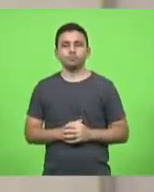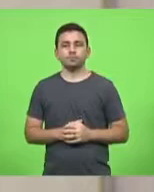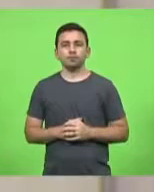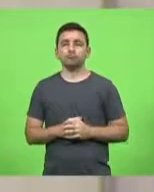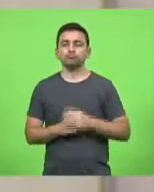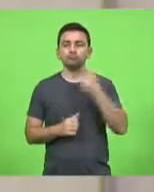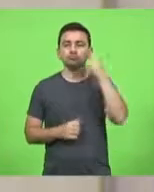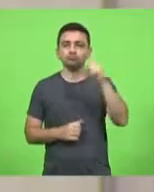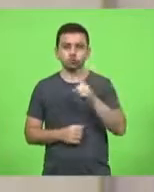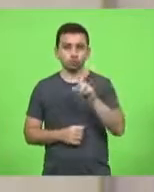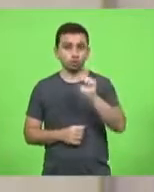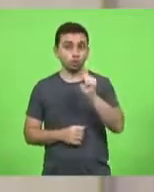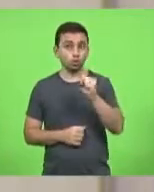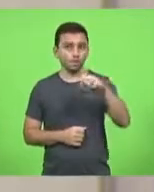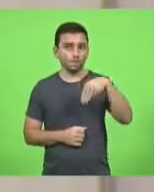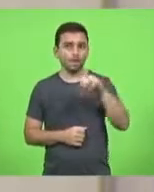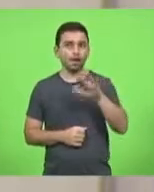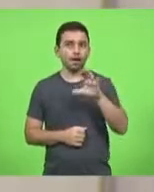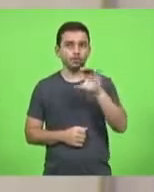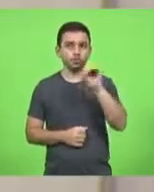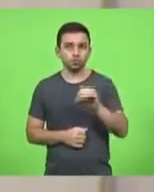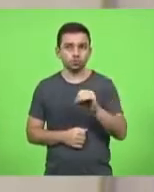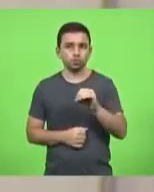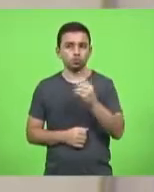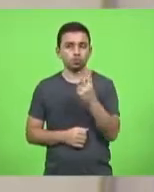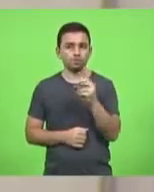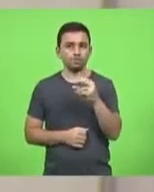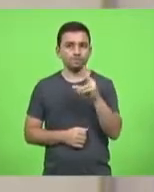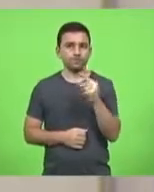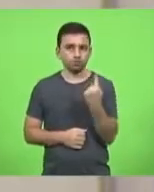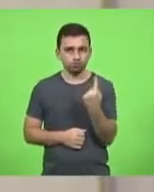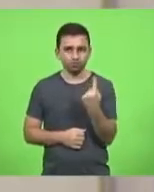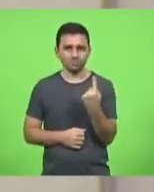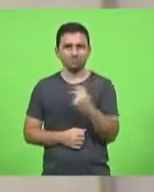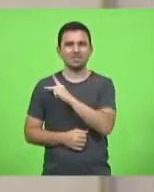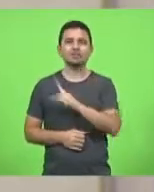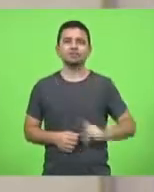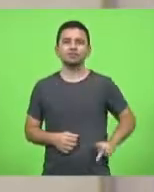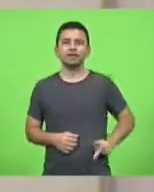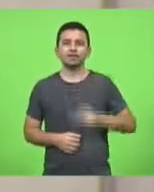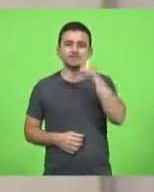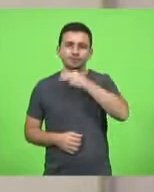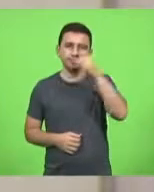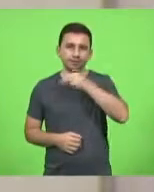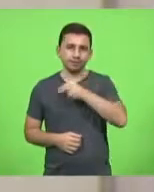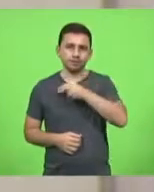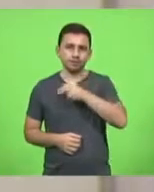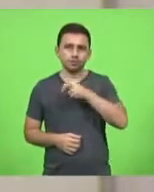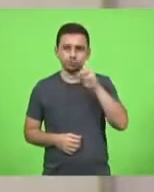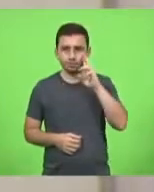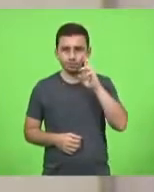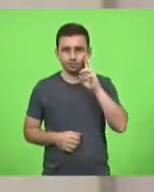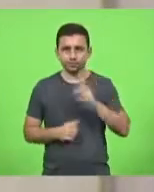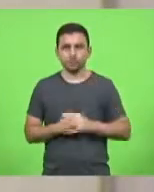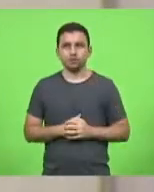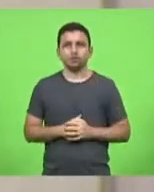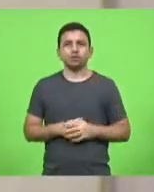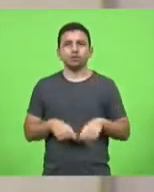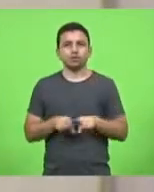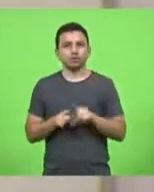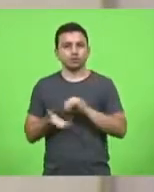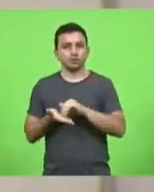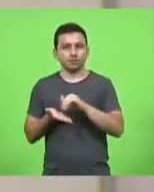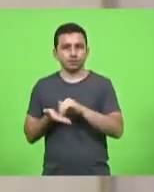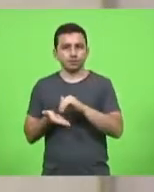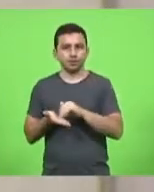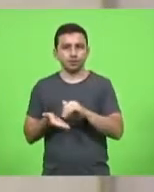realizada em 18 de março de 2021. Presidência, deputado Kennedy Nunes, Rodrigo Minotto. Secretarias,